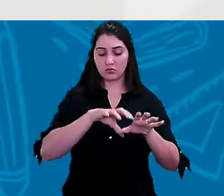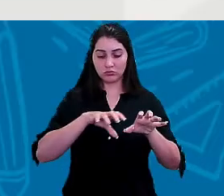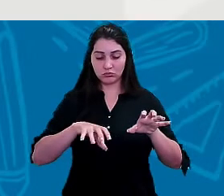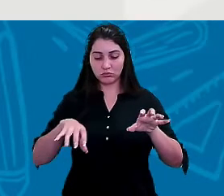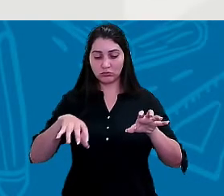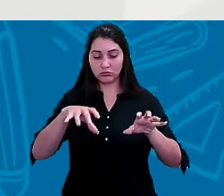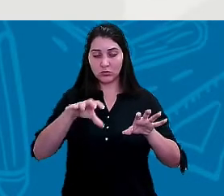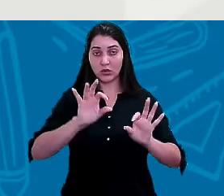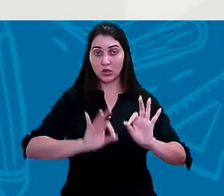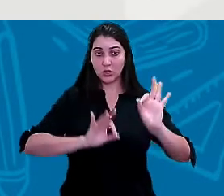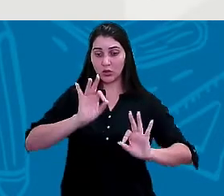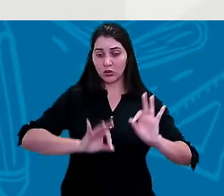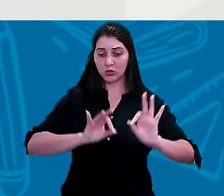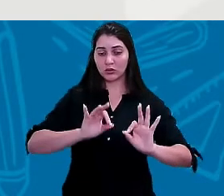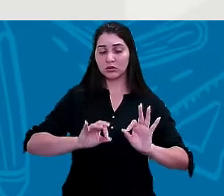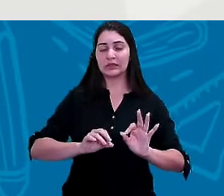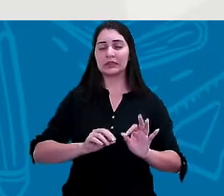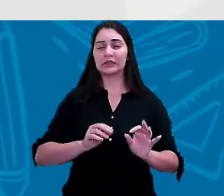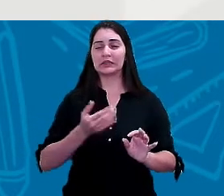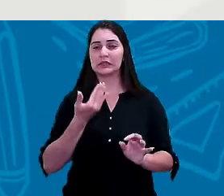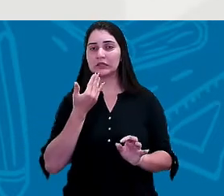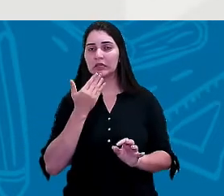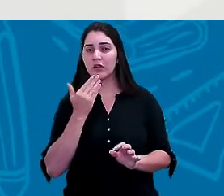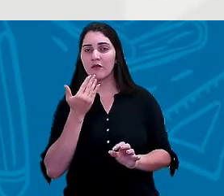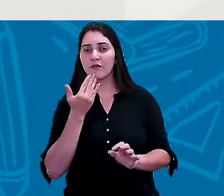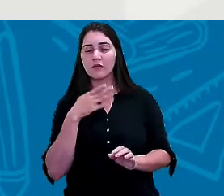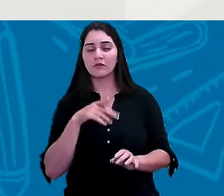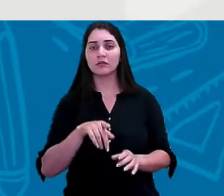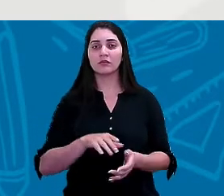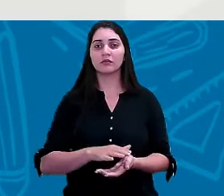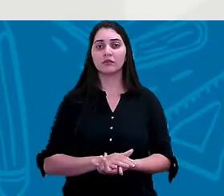de falhas, de